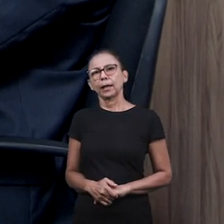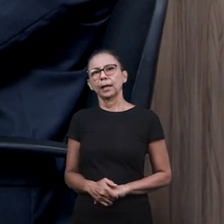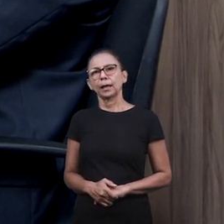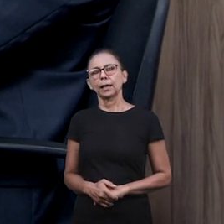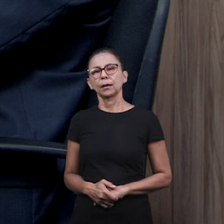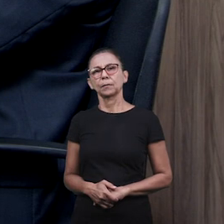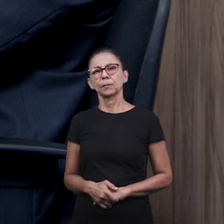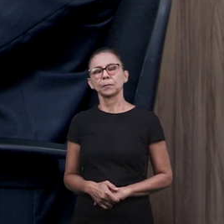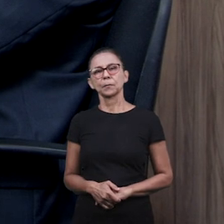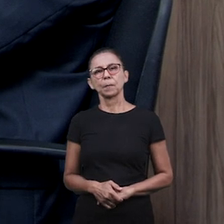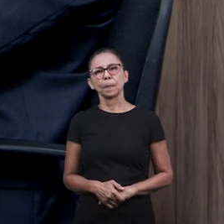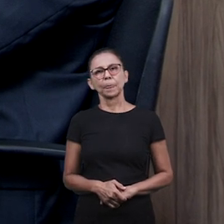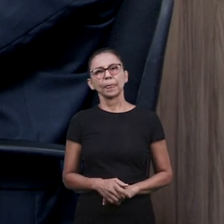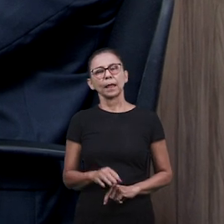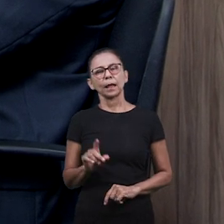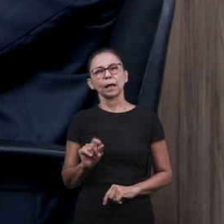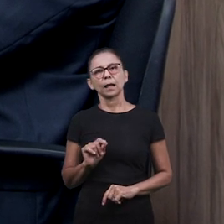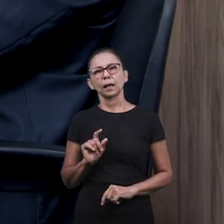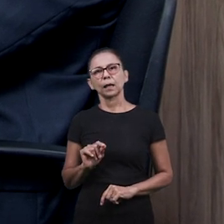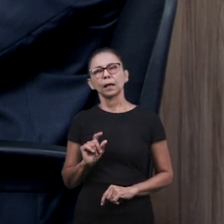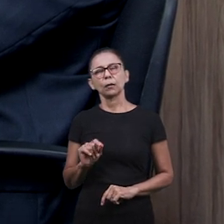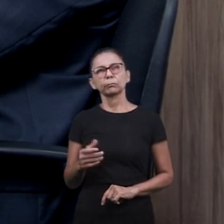pessoal mesmo, da experiência do